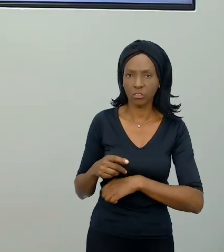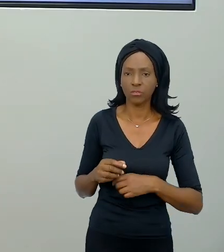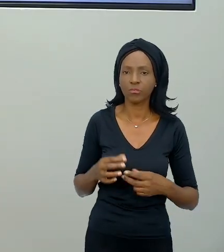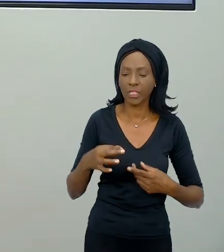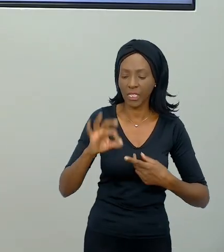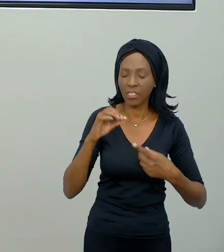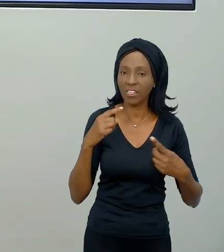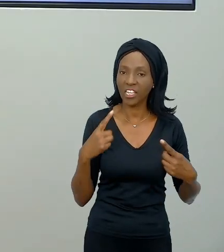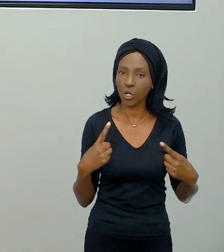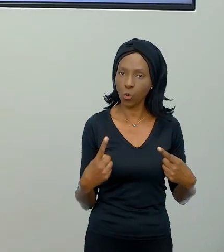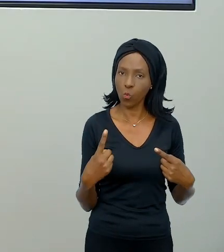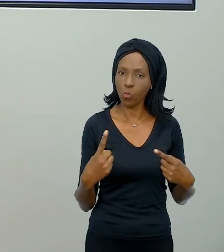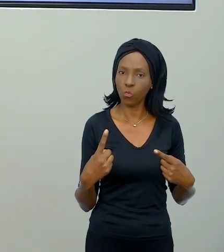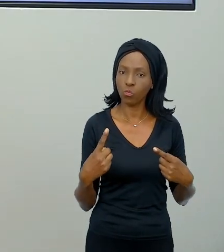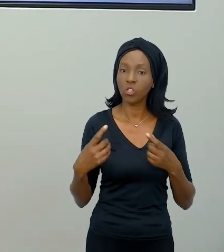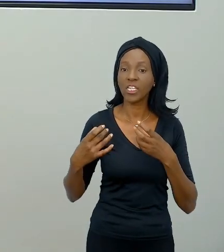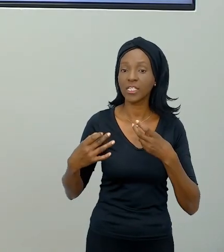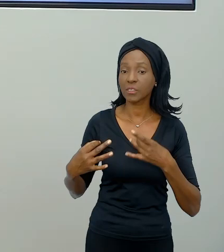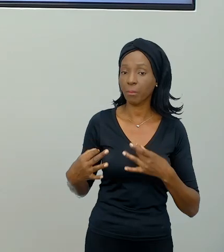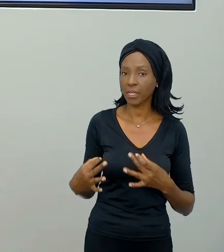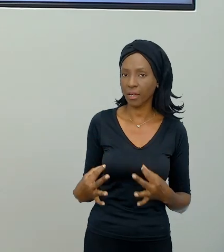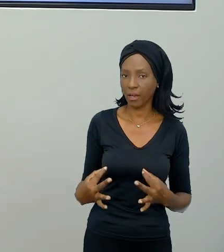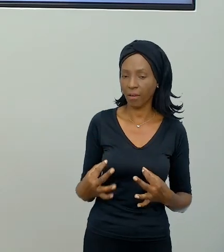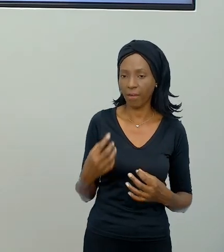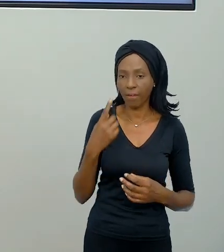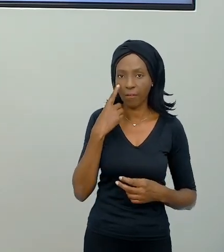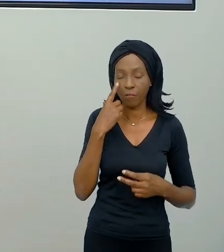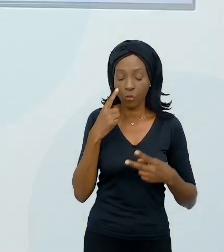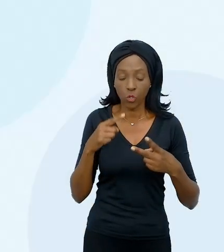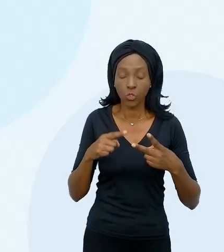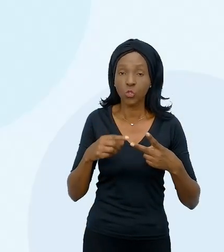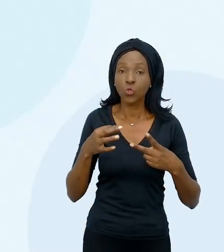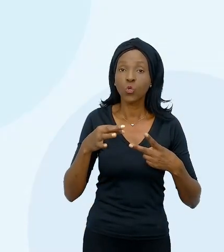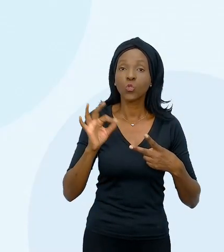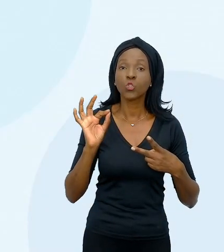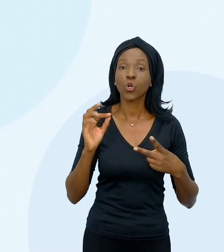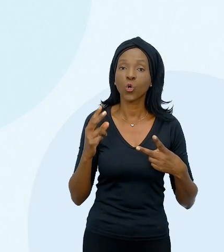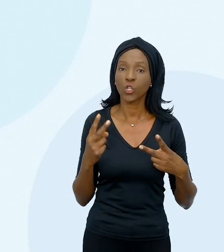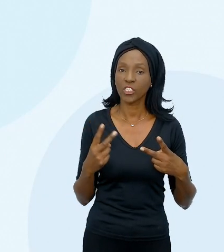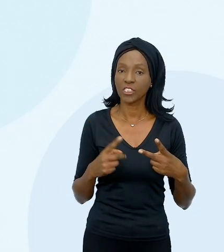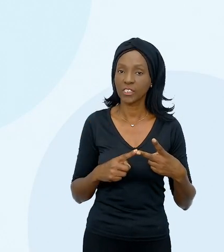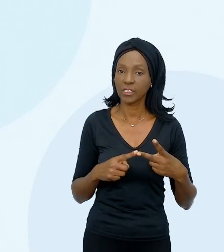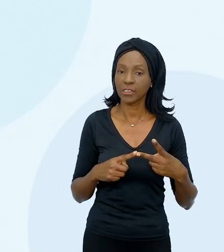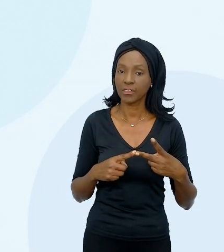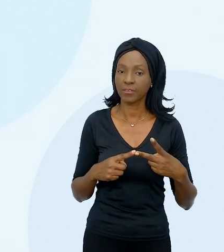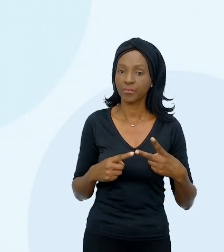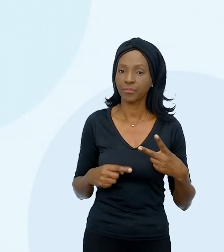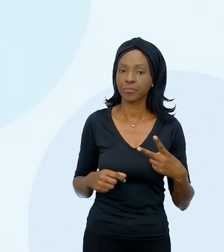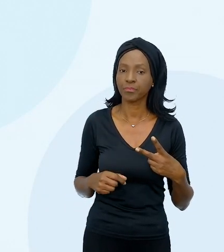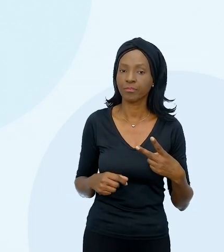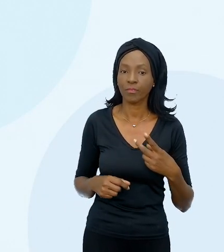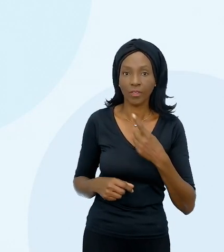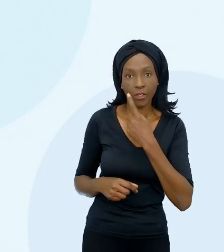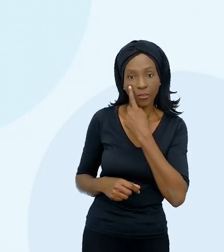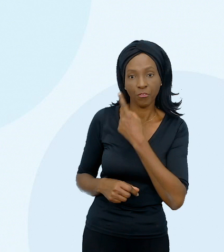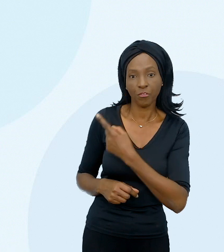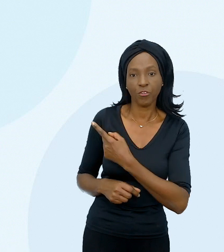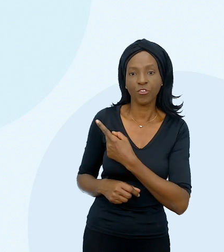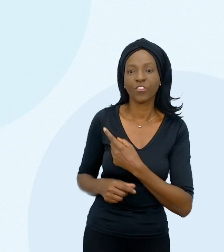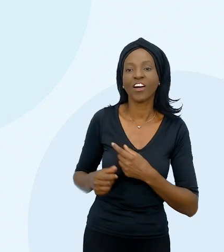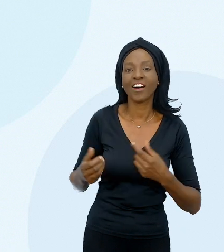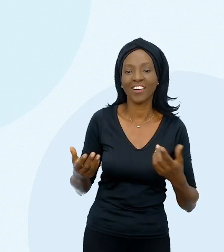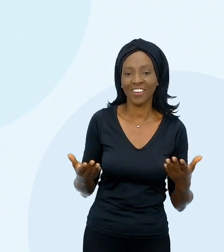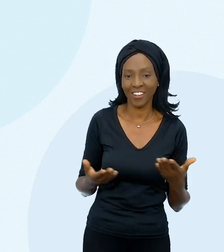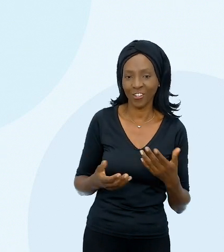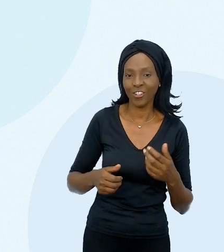1, explicado. Vamos ao item 2. Ambiente. Viu? Está melhorando a letra, hein? Melhorou, já